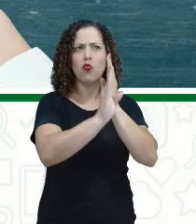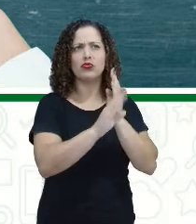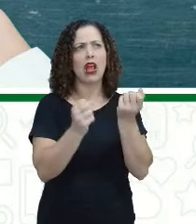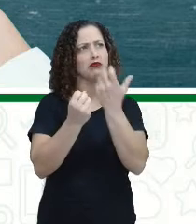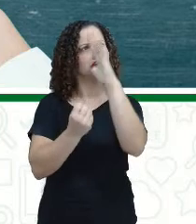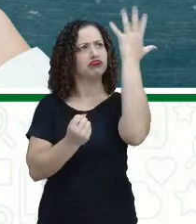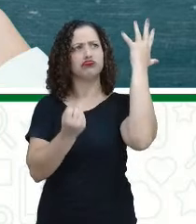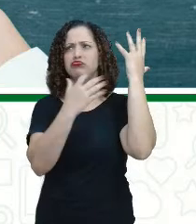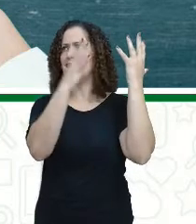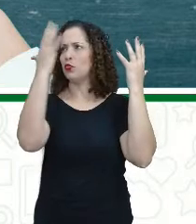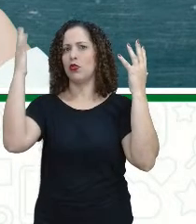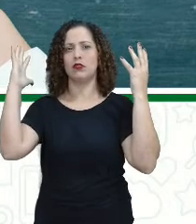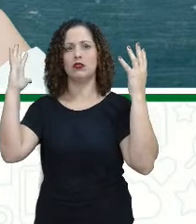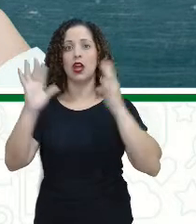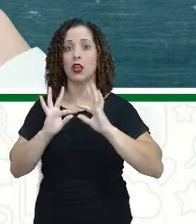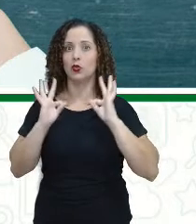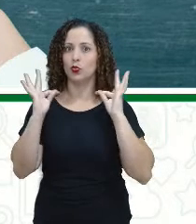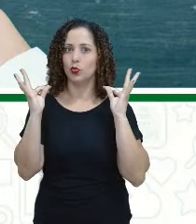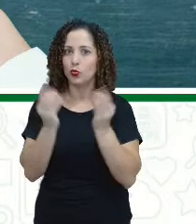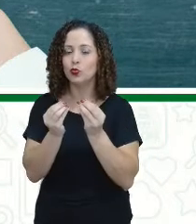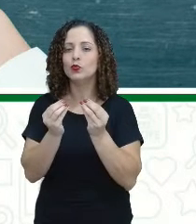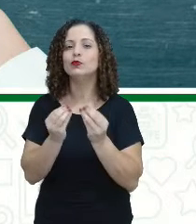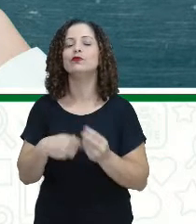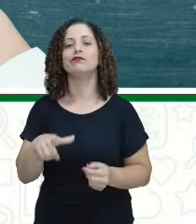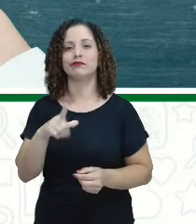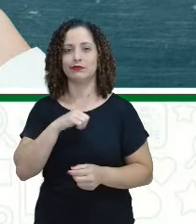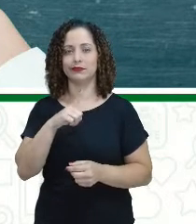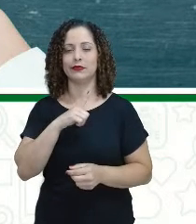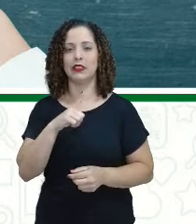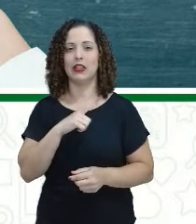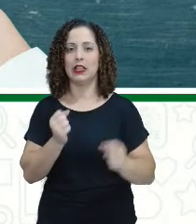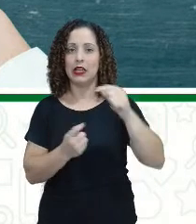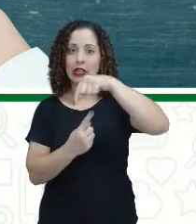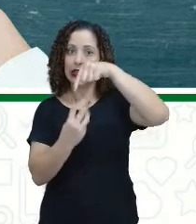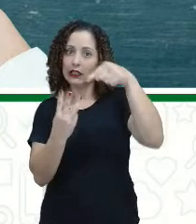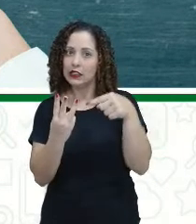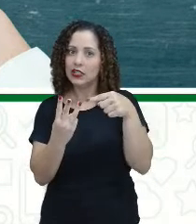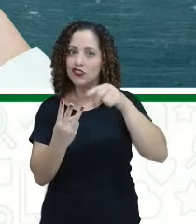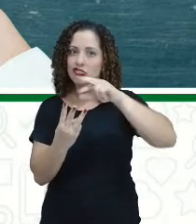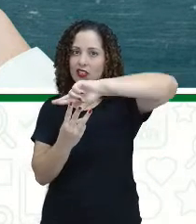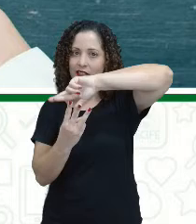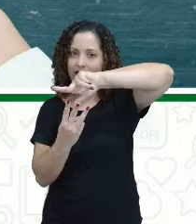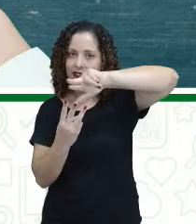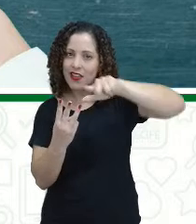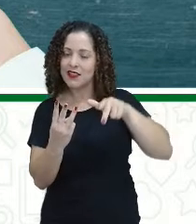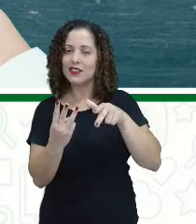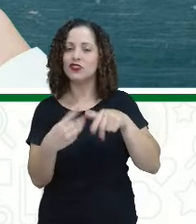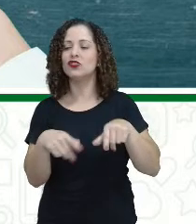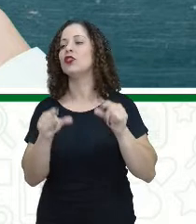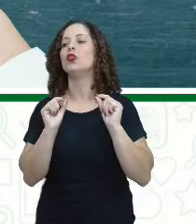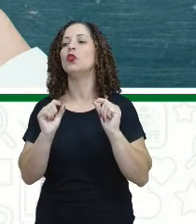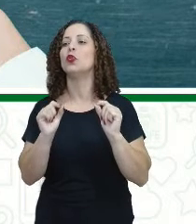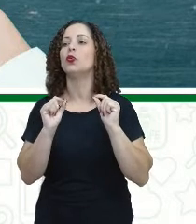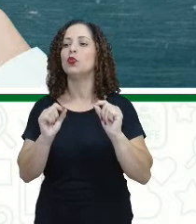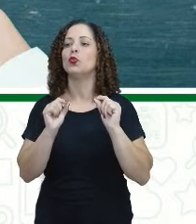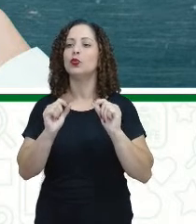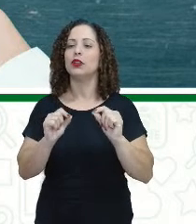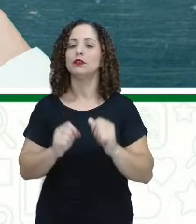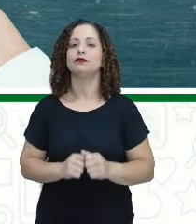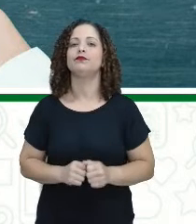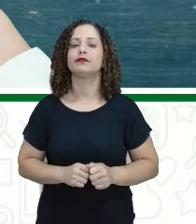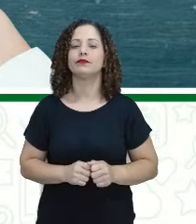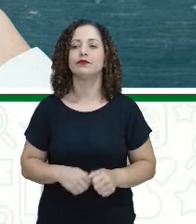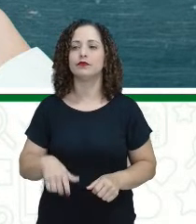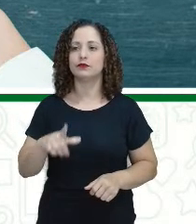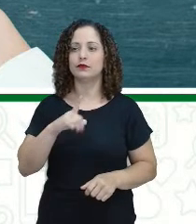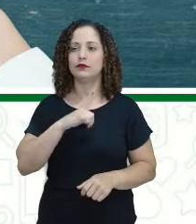ambiente o tempo todo. Ela é encontrada na natureza em 3 estados físicos. São eles: